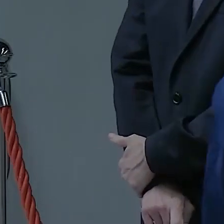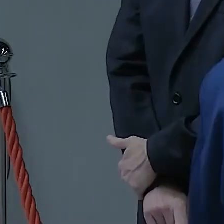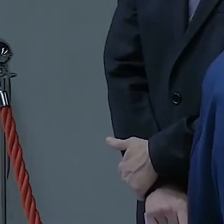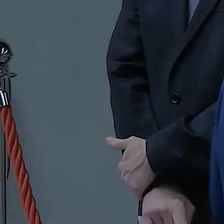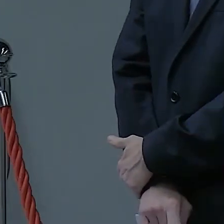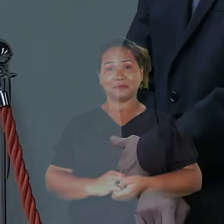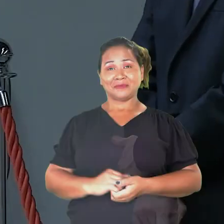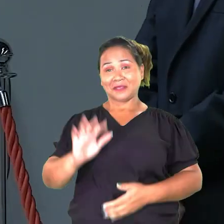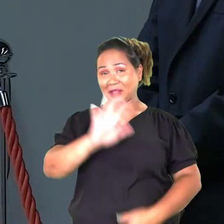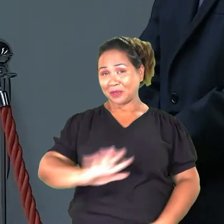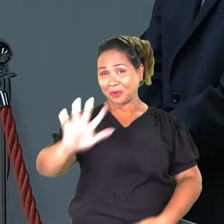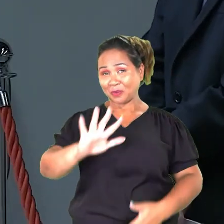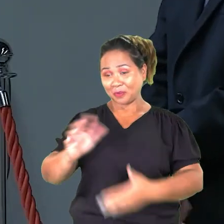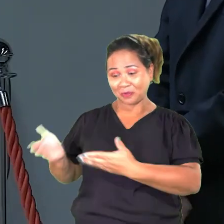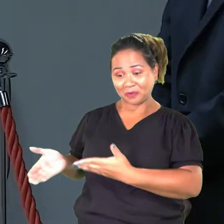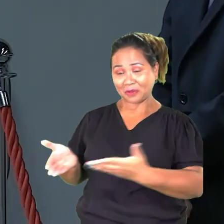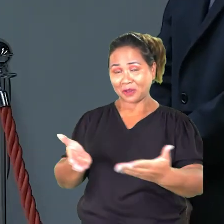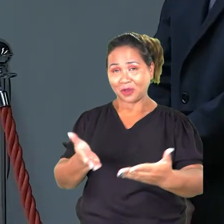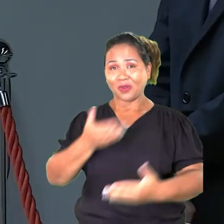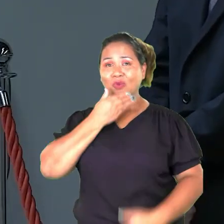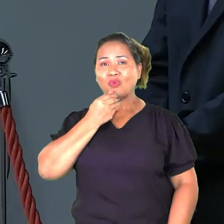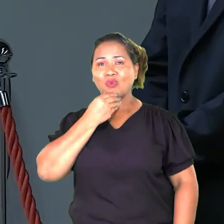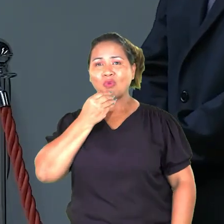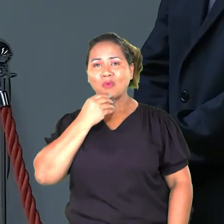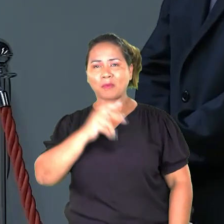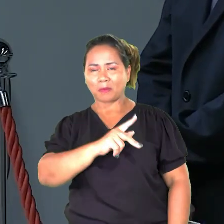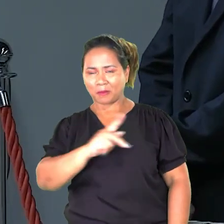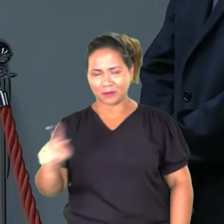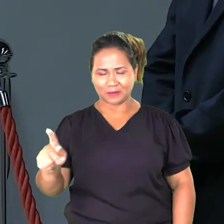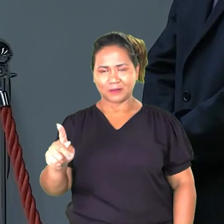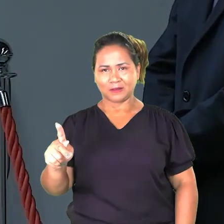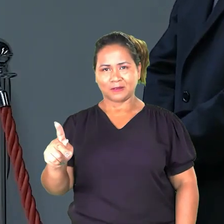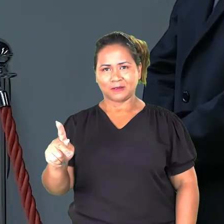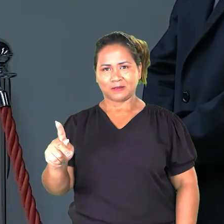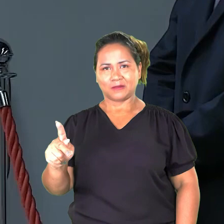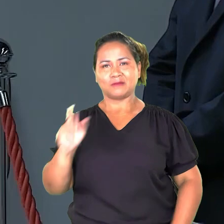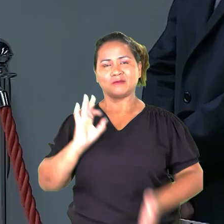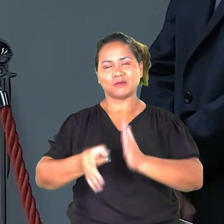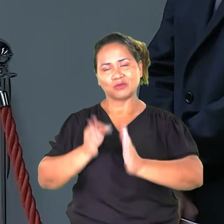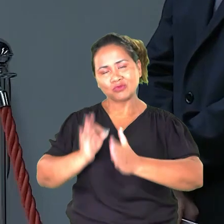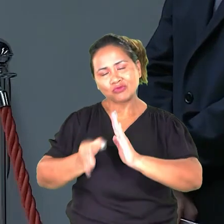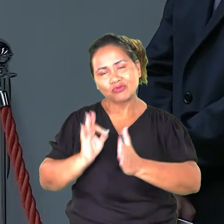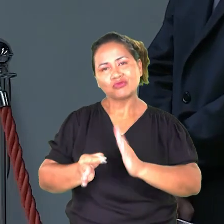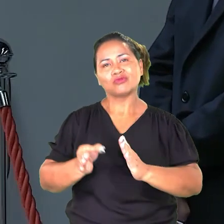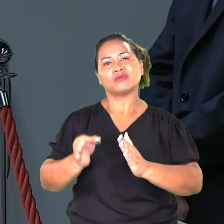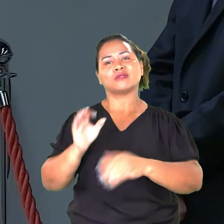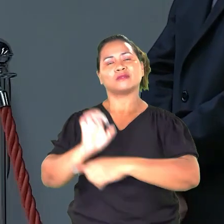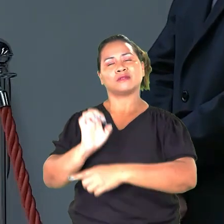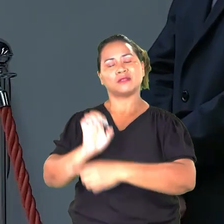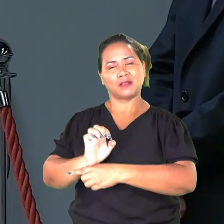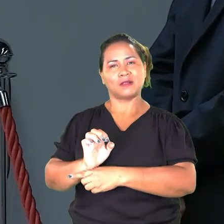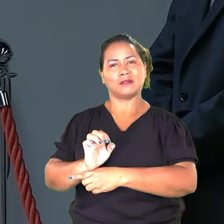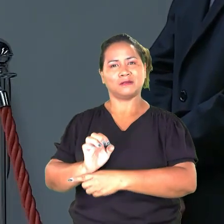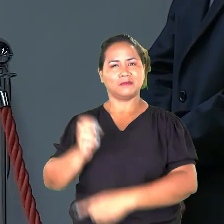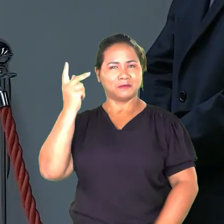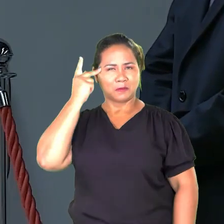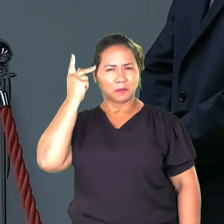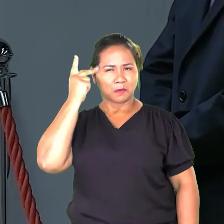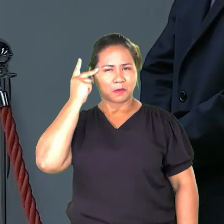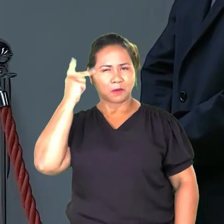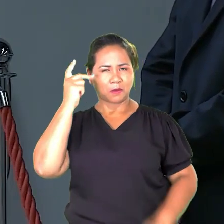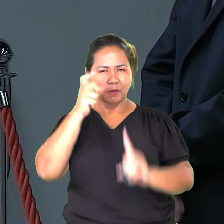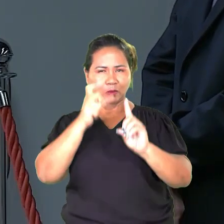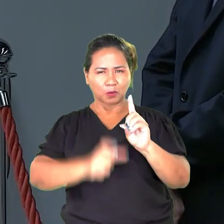Cerimonialista Edu Garcia. Senhoras e senhores, convidamos então neste momento o presidente do Tribunal de Justiça do Estado de São Paulo,